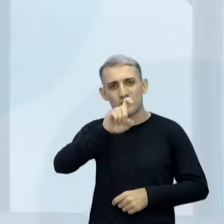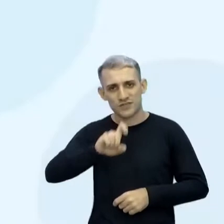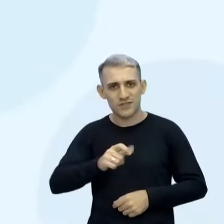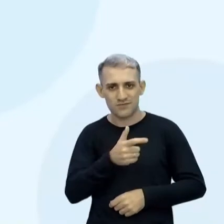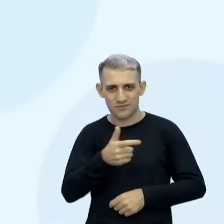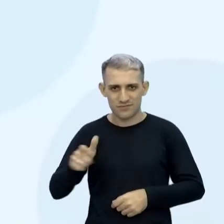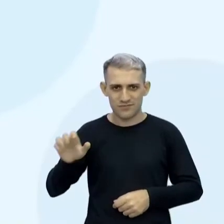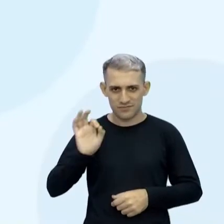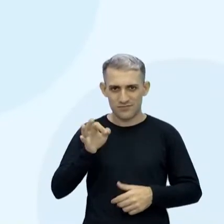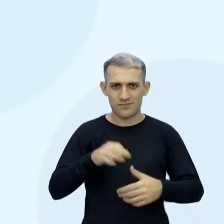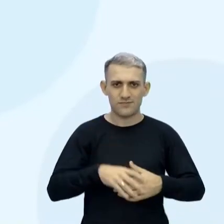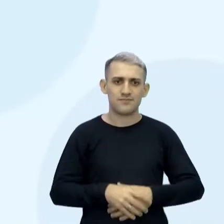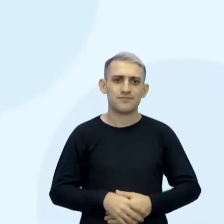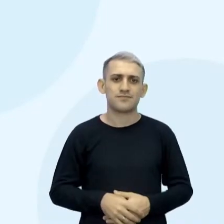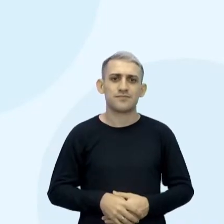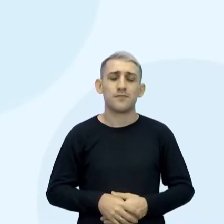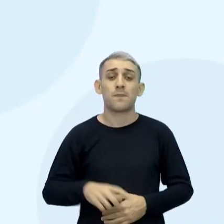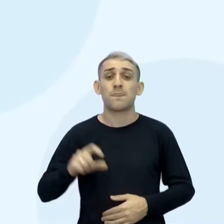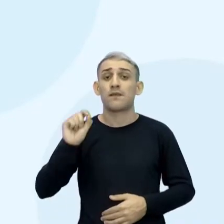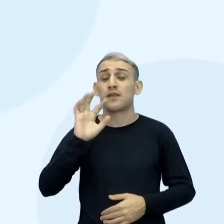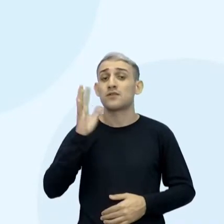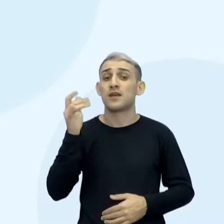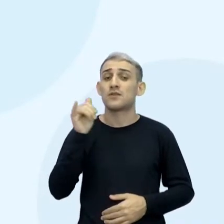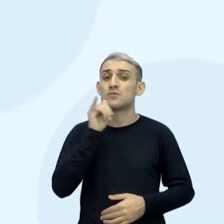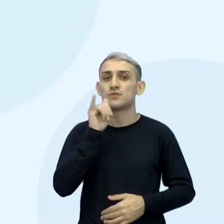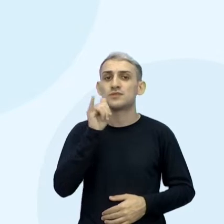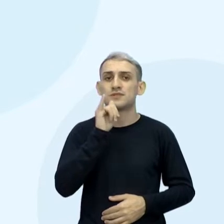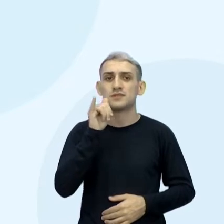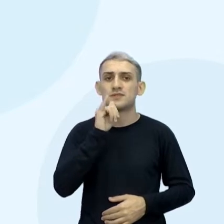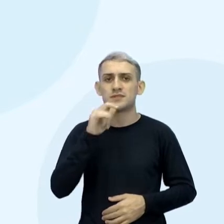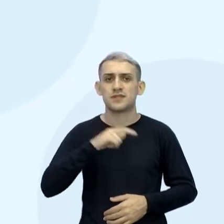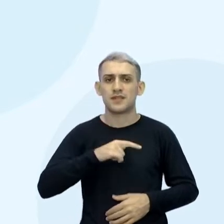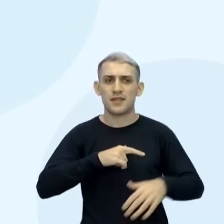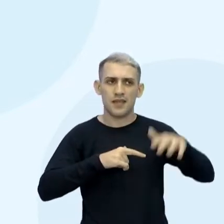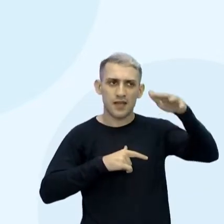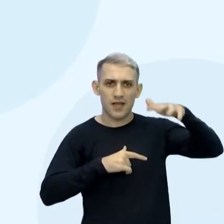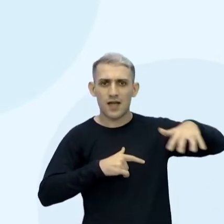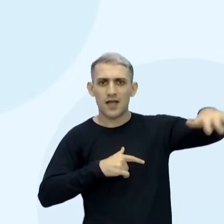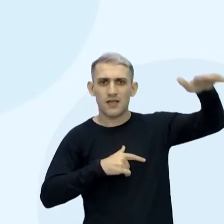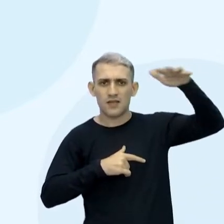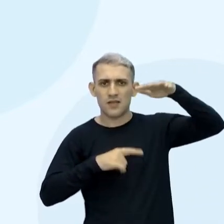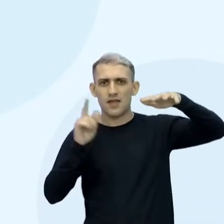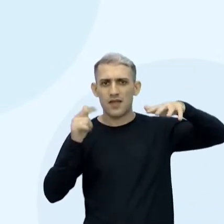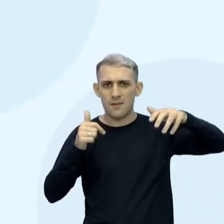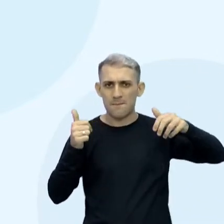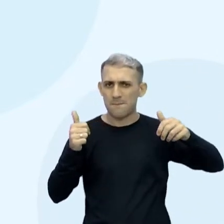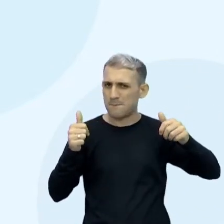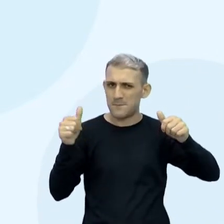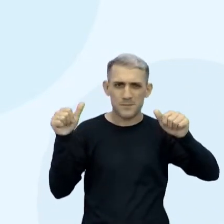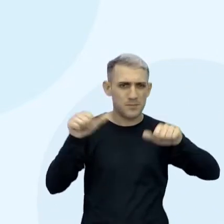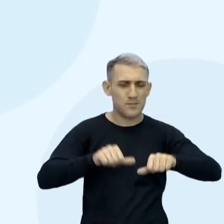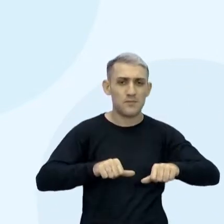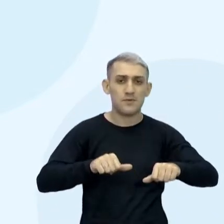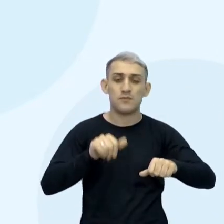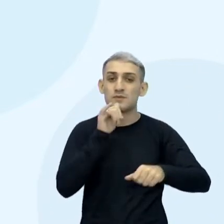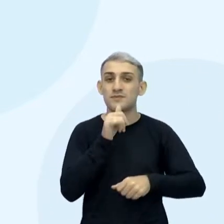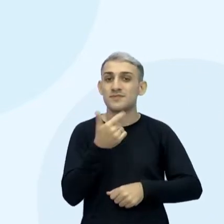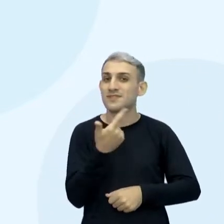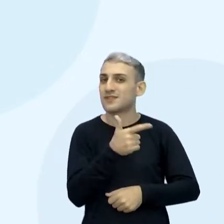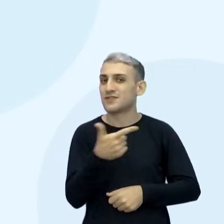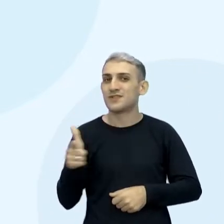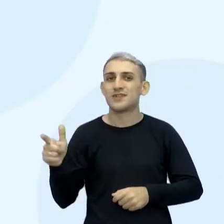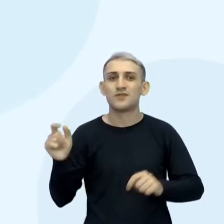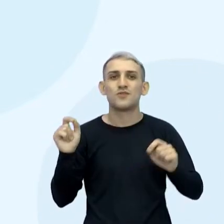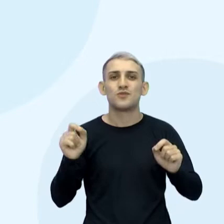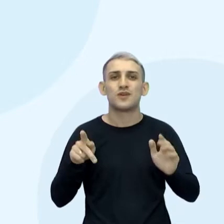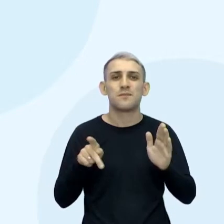certo? Bom, o que acontece é que essas regiões, elas são extremas, tá certo? E não existe quase